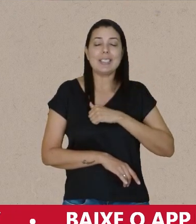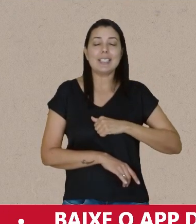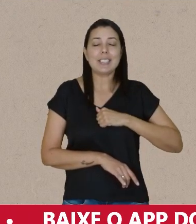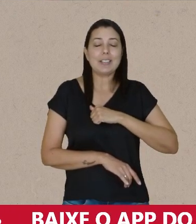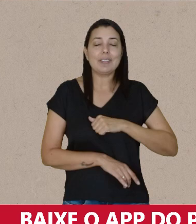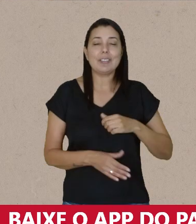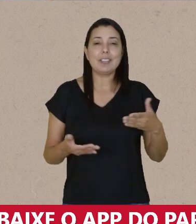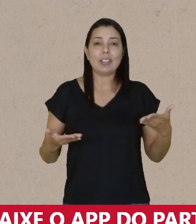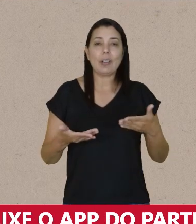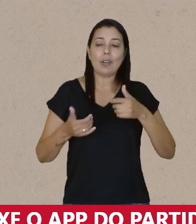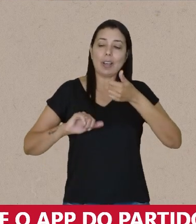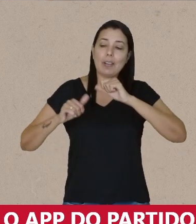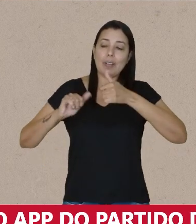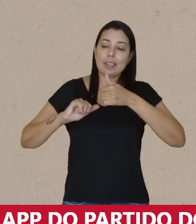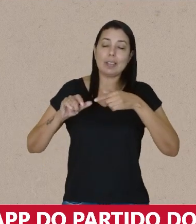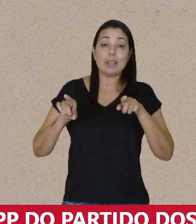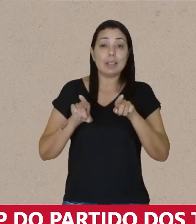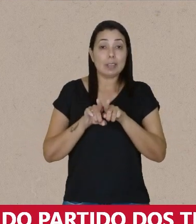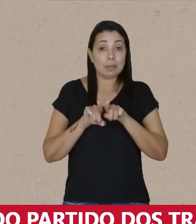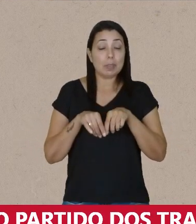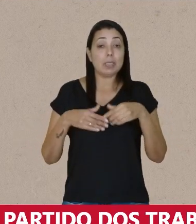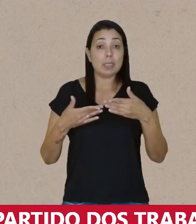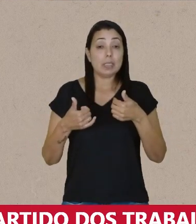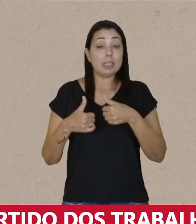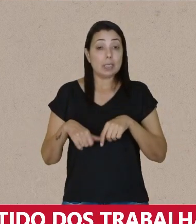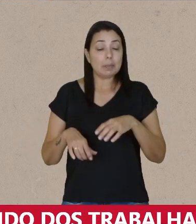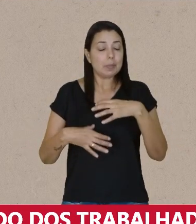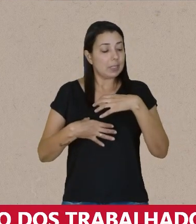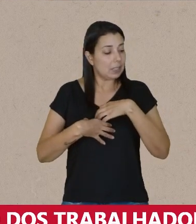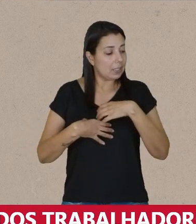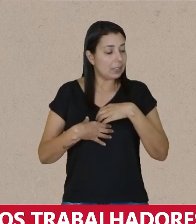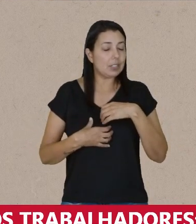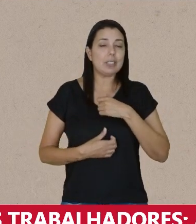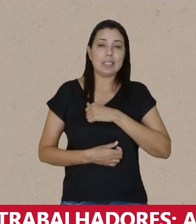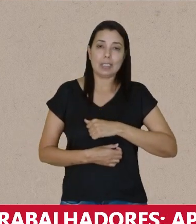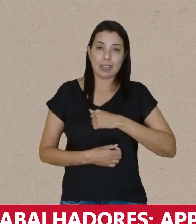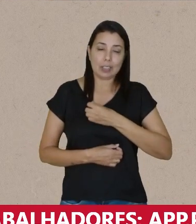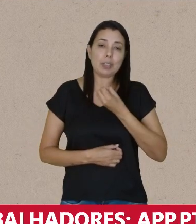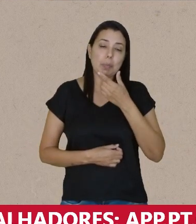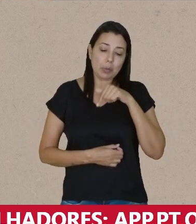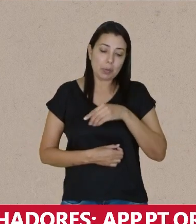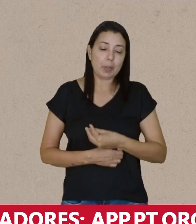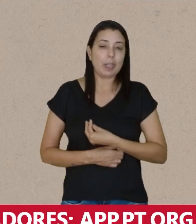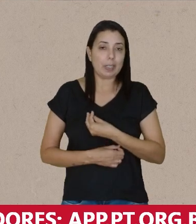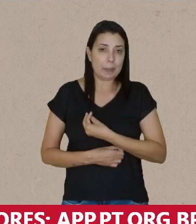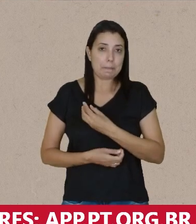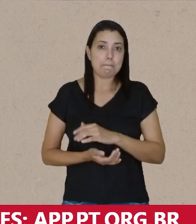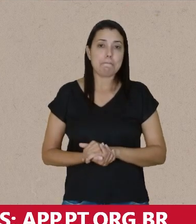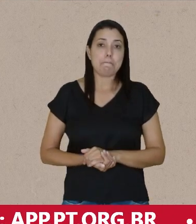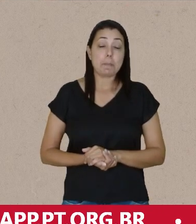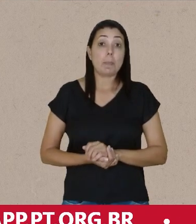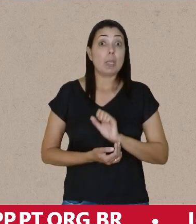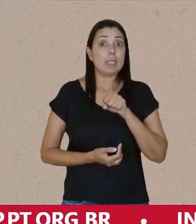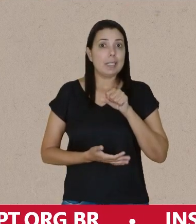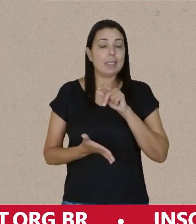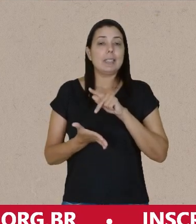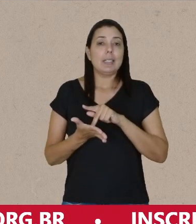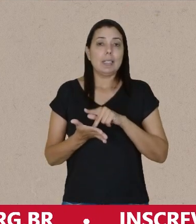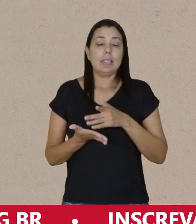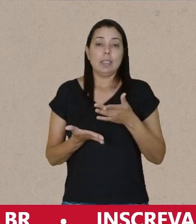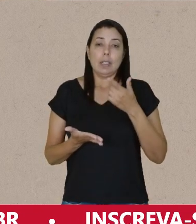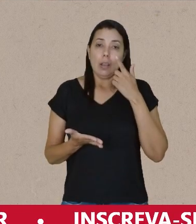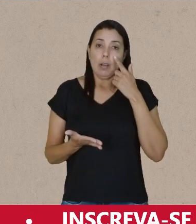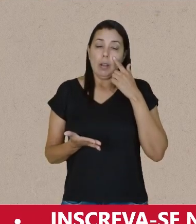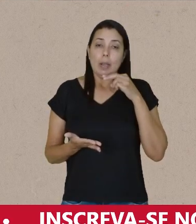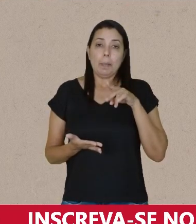desse momento de avaliação. Nós também estamos sentindo saudade, é muito bom estar aqui. Com certeza, olha, o